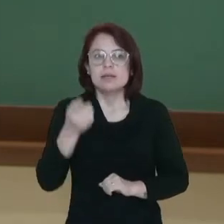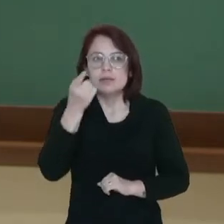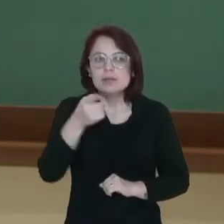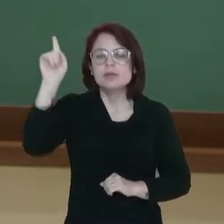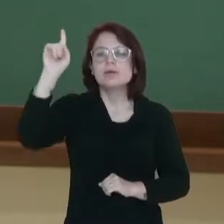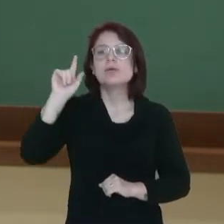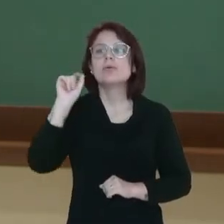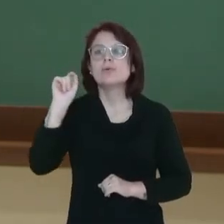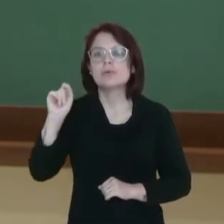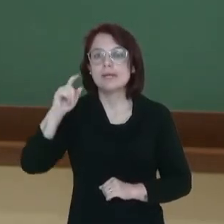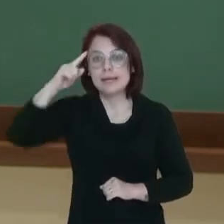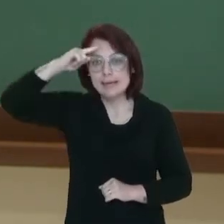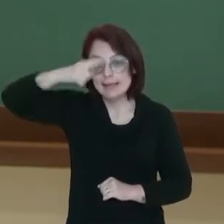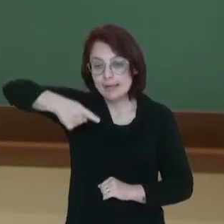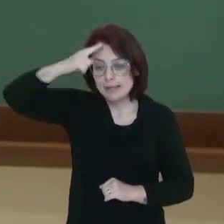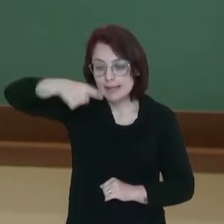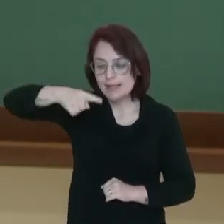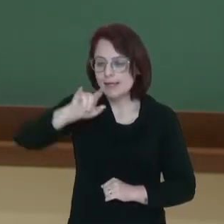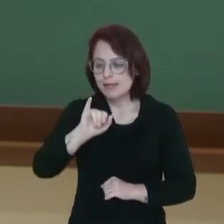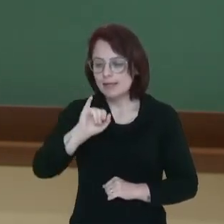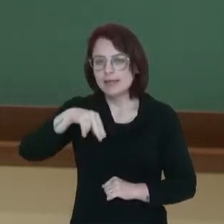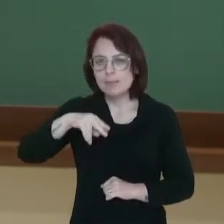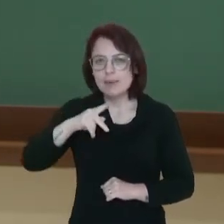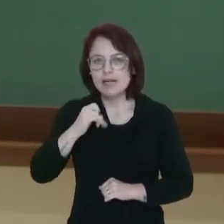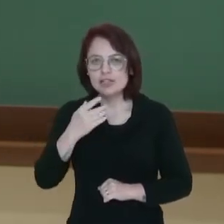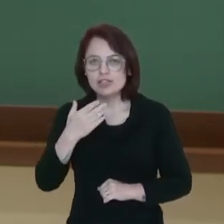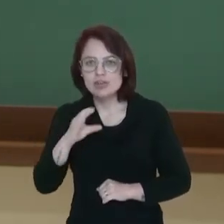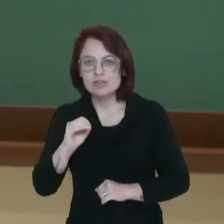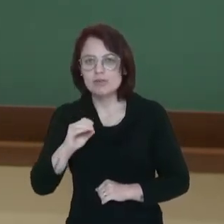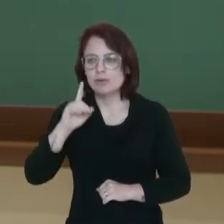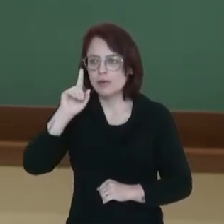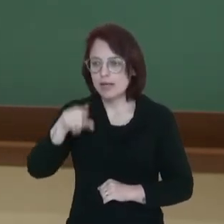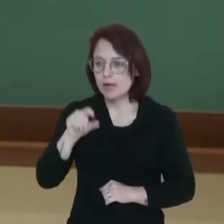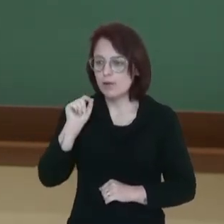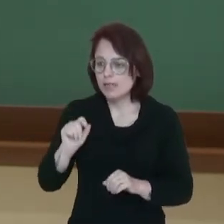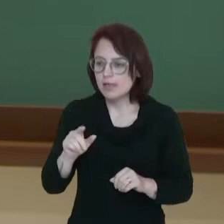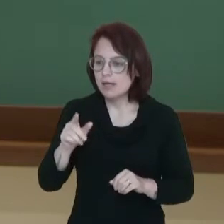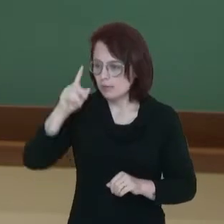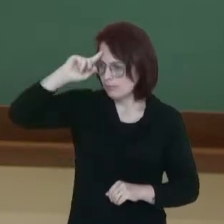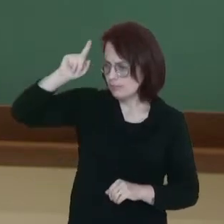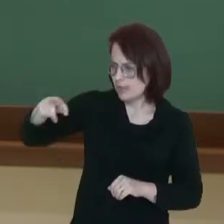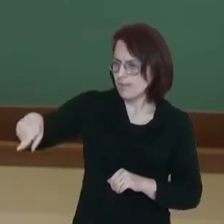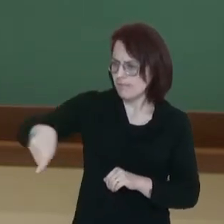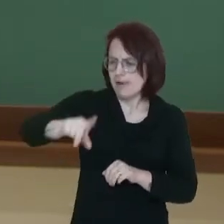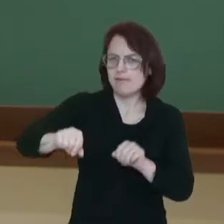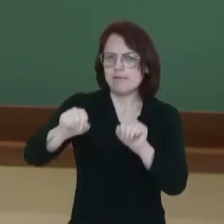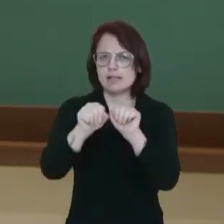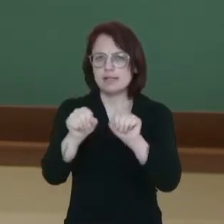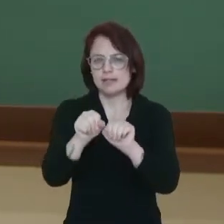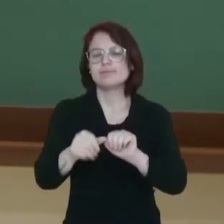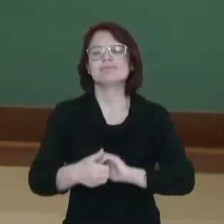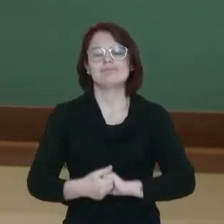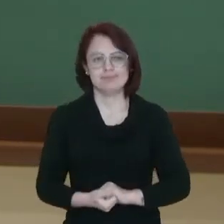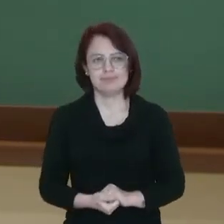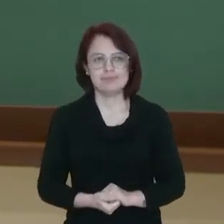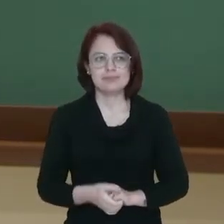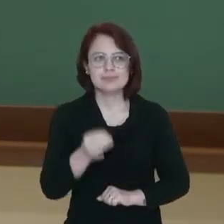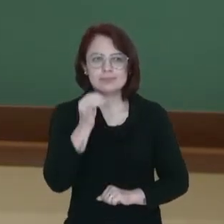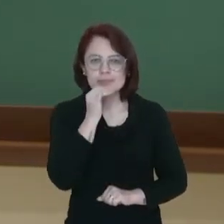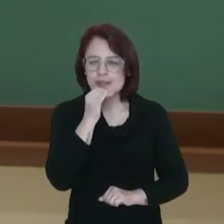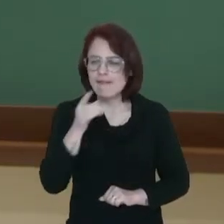modo imperativo, que indica a ordem, ações a serem realizadas pelo interlocutor. Por